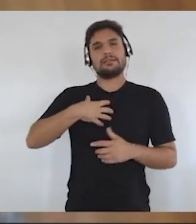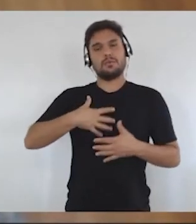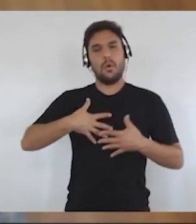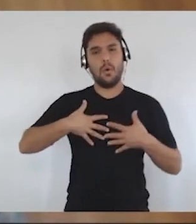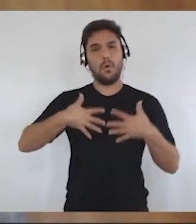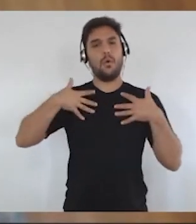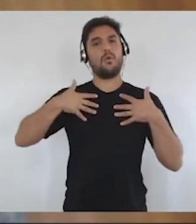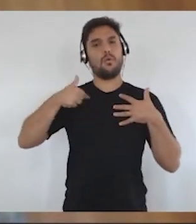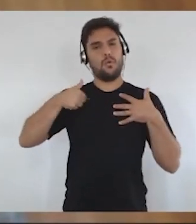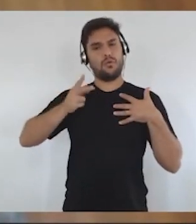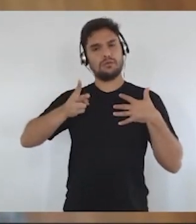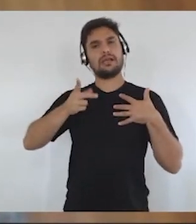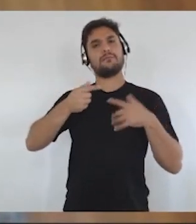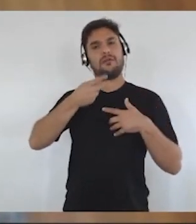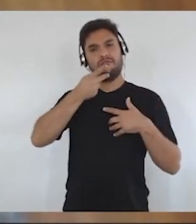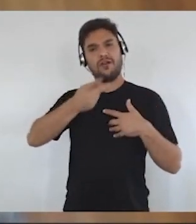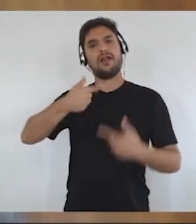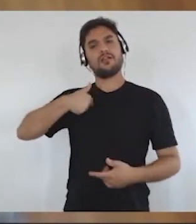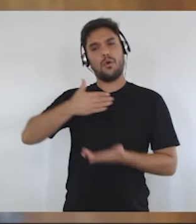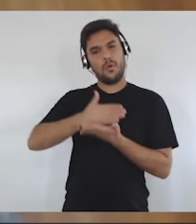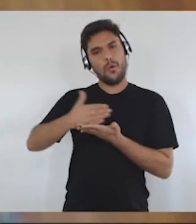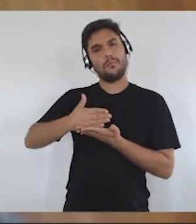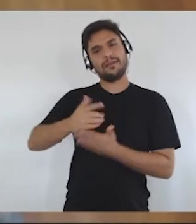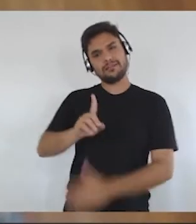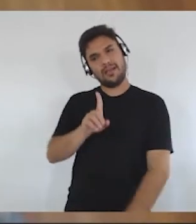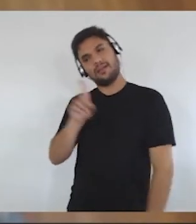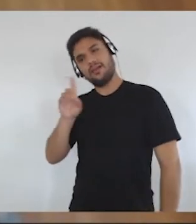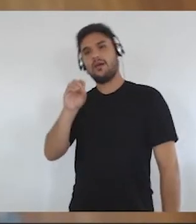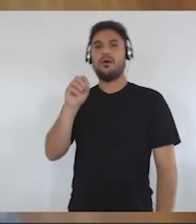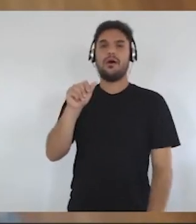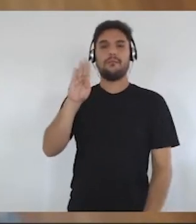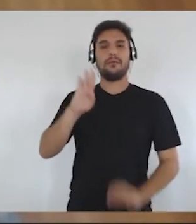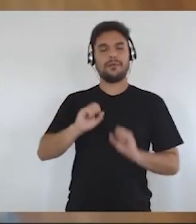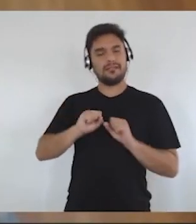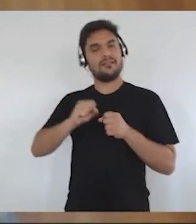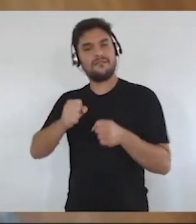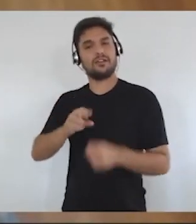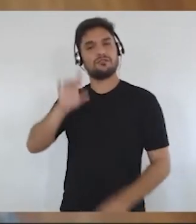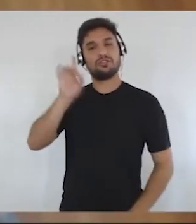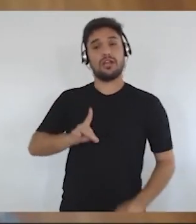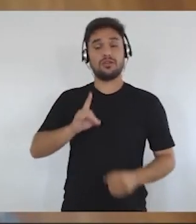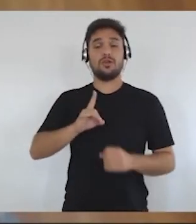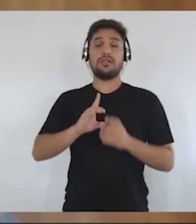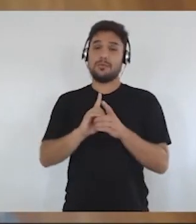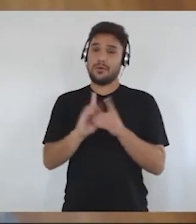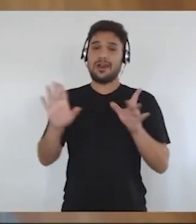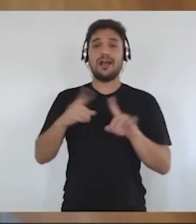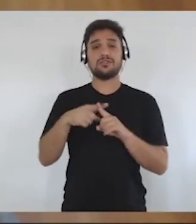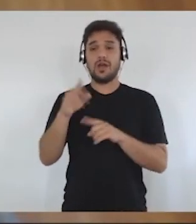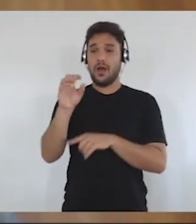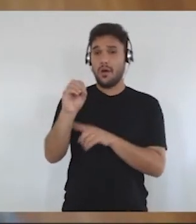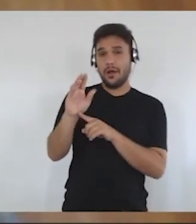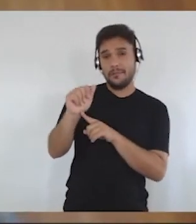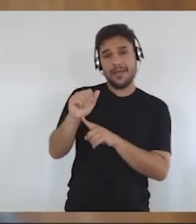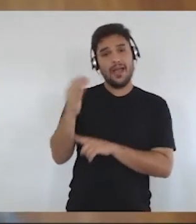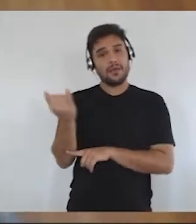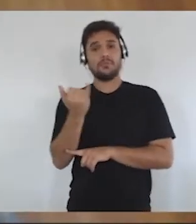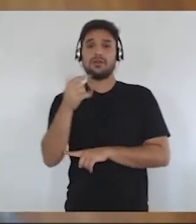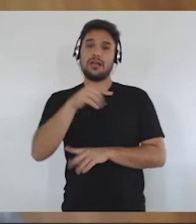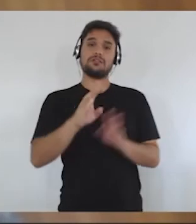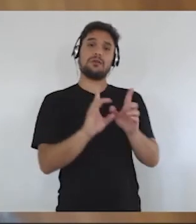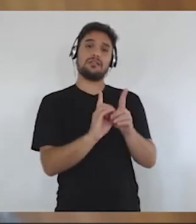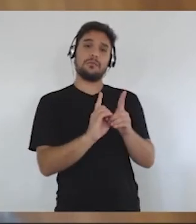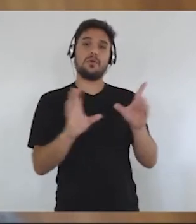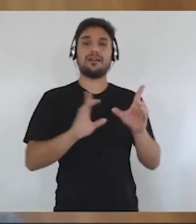sempre afirmo essa minha origem da OAB por conta dessa defesa de valores democráticos. A OAB é essencial ao Estado democrático